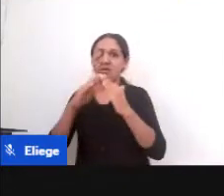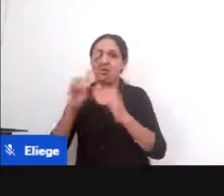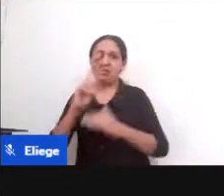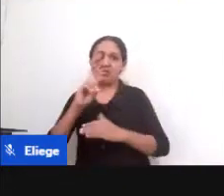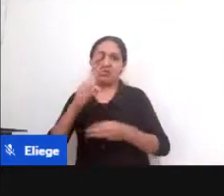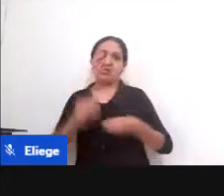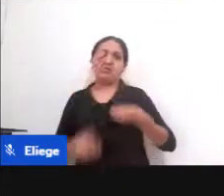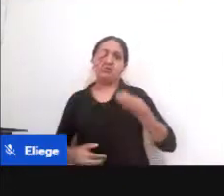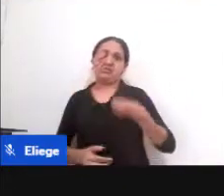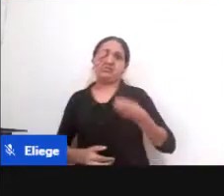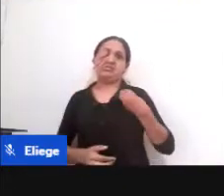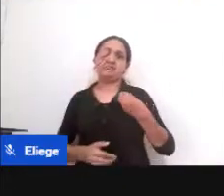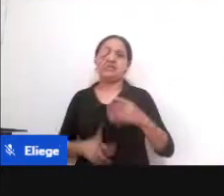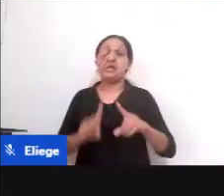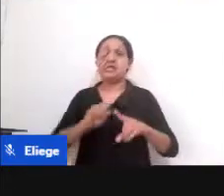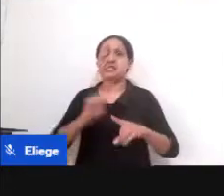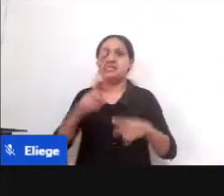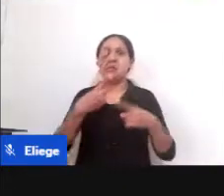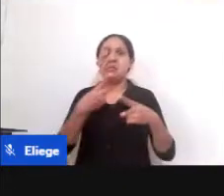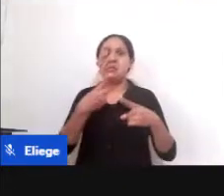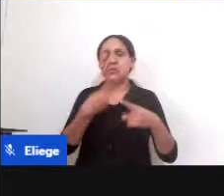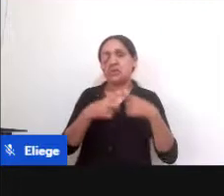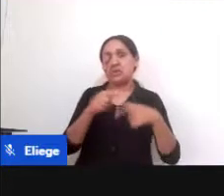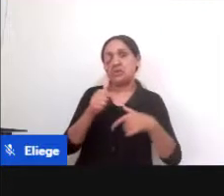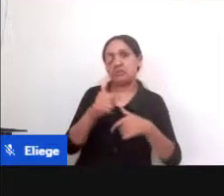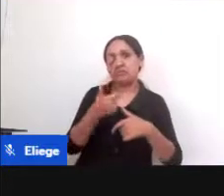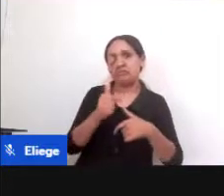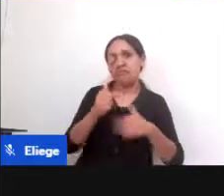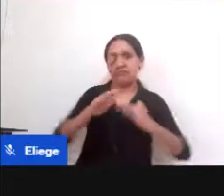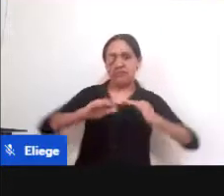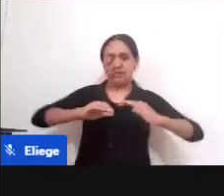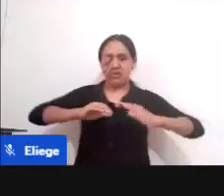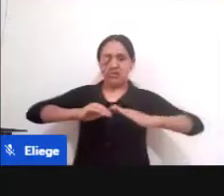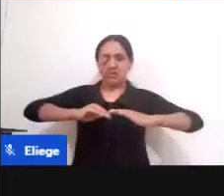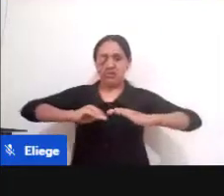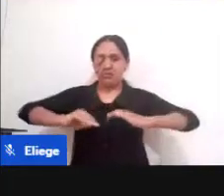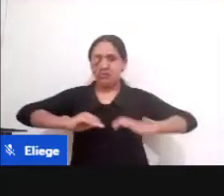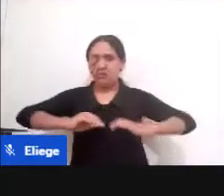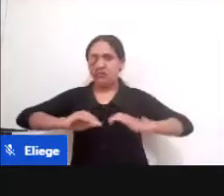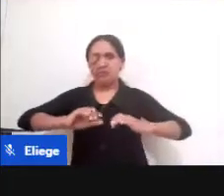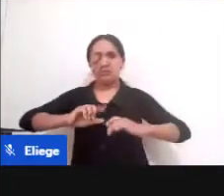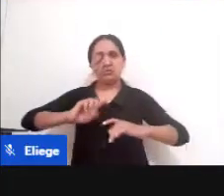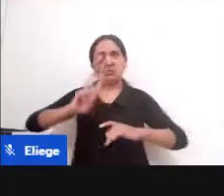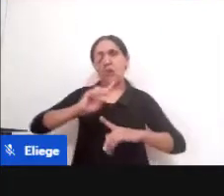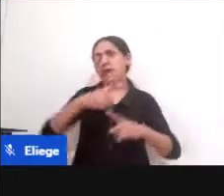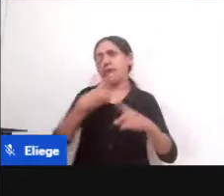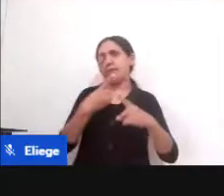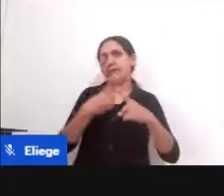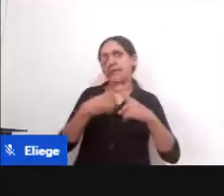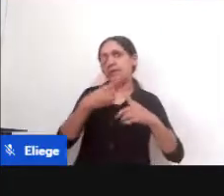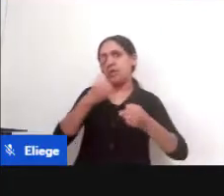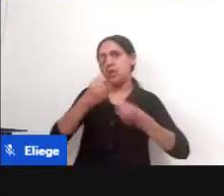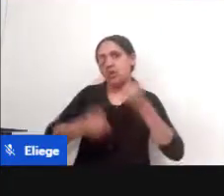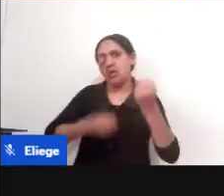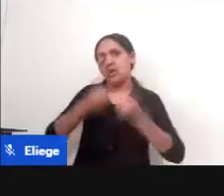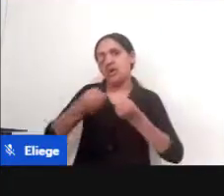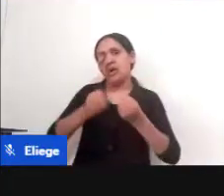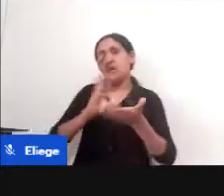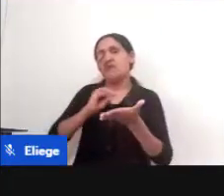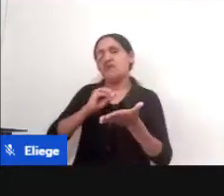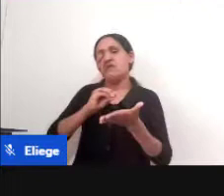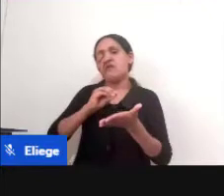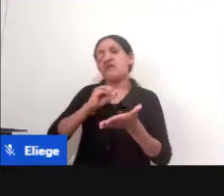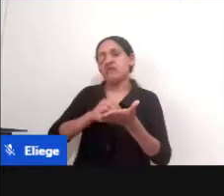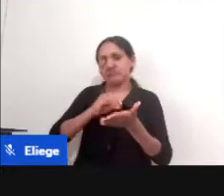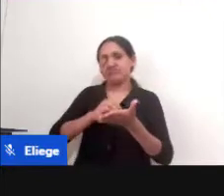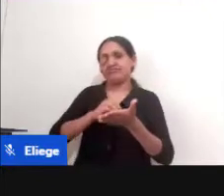Então, não é que ele não teve movimento, não é que ele não brincou, não é que ele não correu. Faltou as interações que acontecem